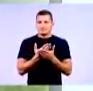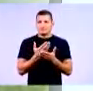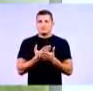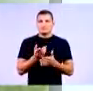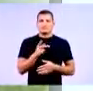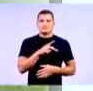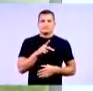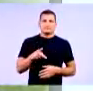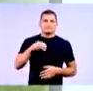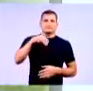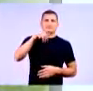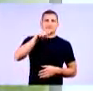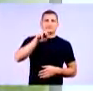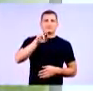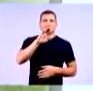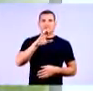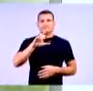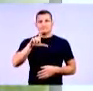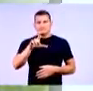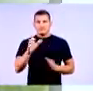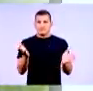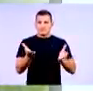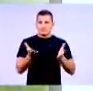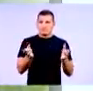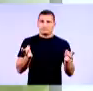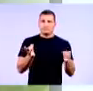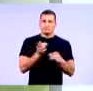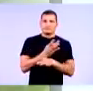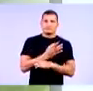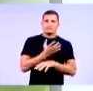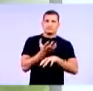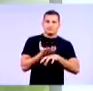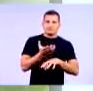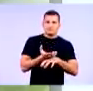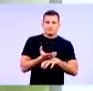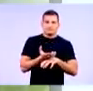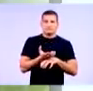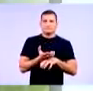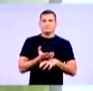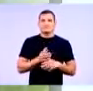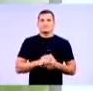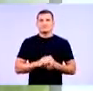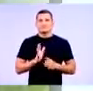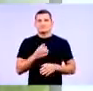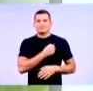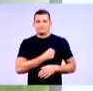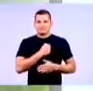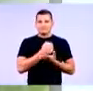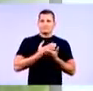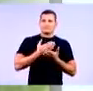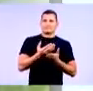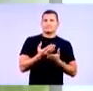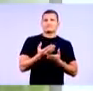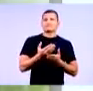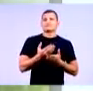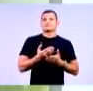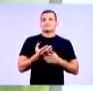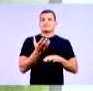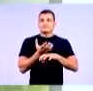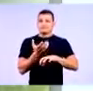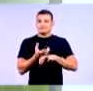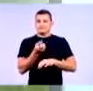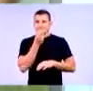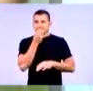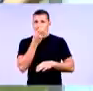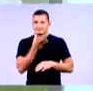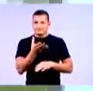professor Marcelo Leite Rios e estamos finalizando, a nossa disciplina. Já estou começando a sentir saudade dessa disciplina que é tão